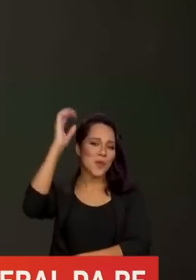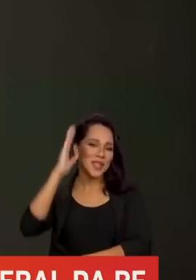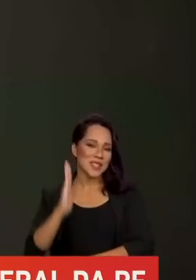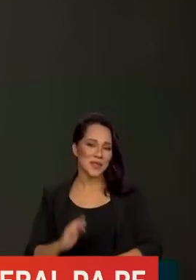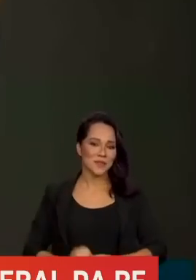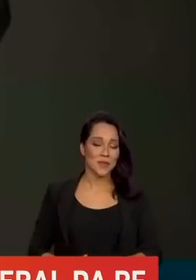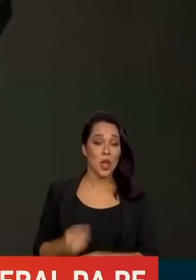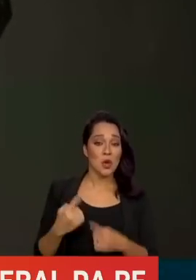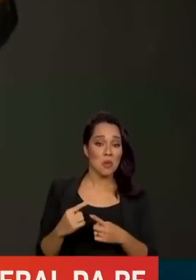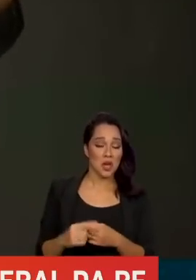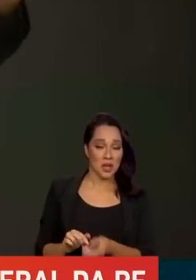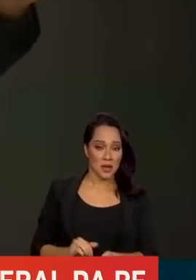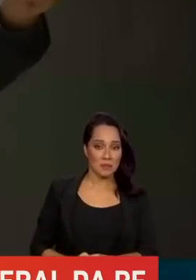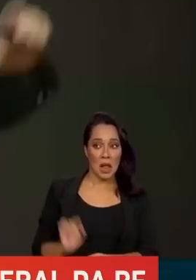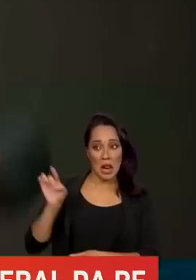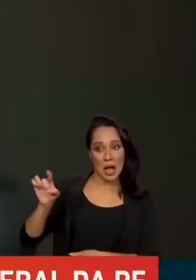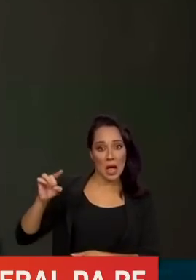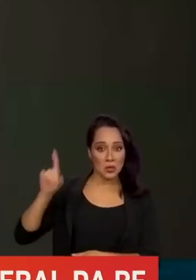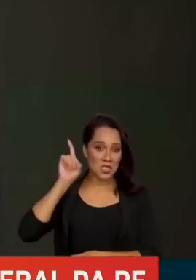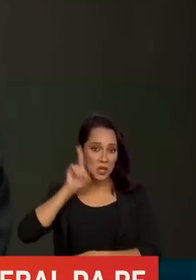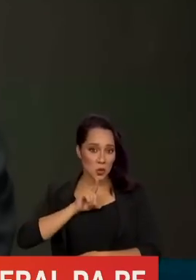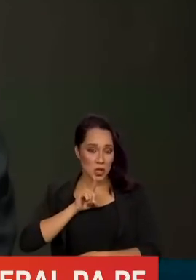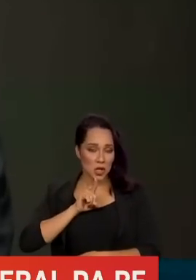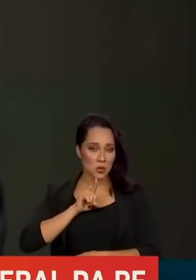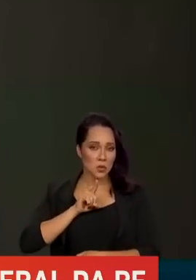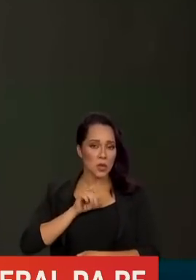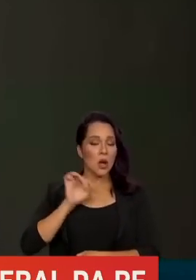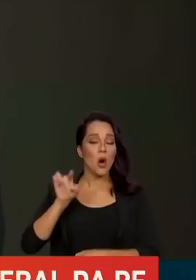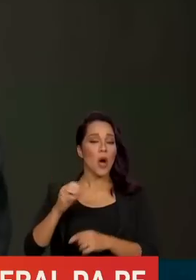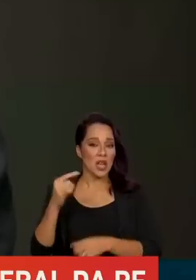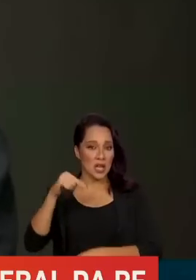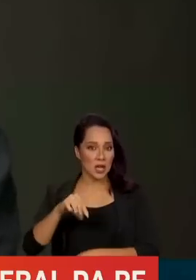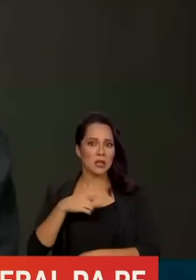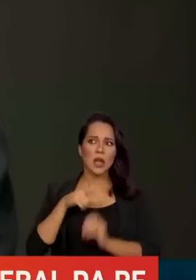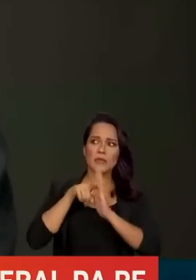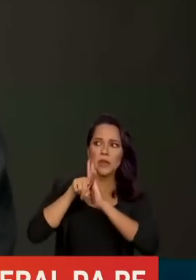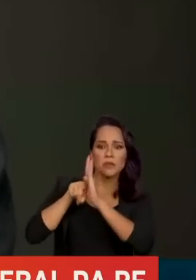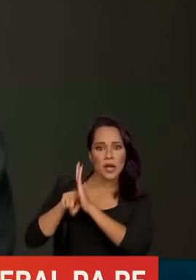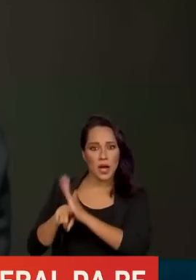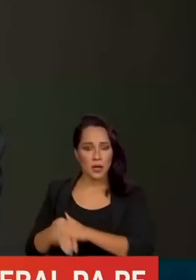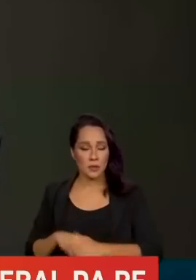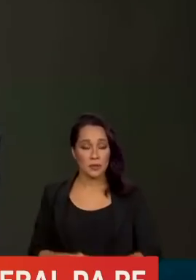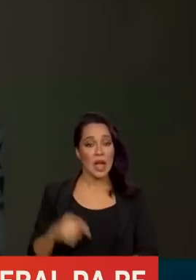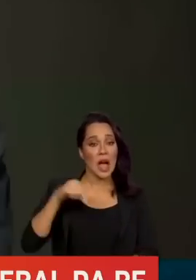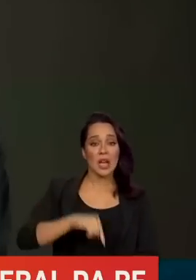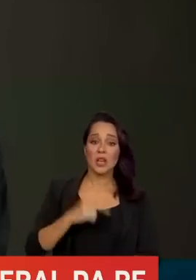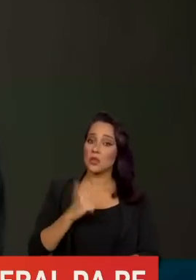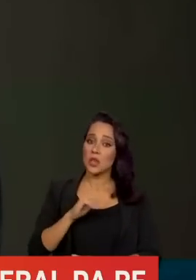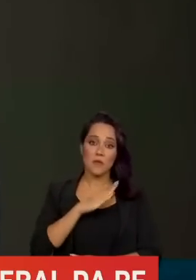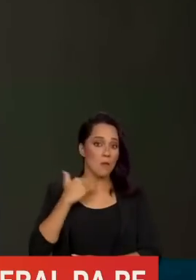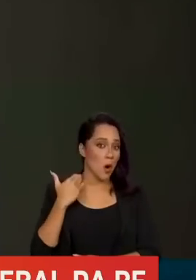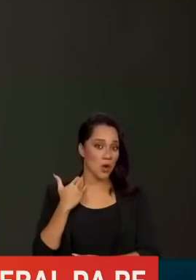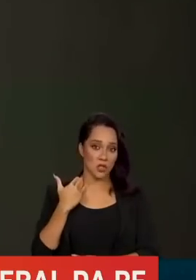porque não obstante o Capitólio brasileiro tenha sido verificado aqui novo